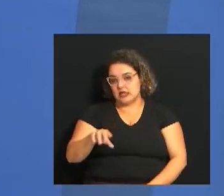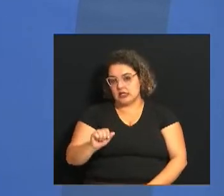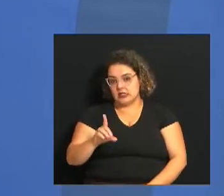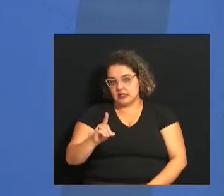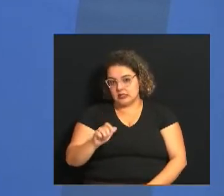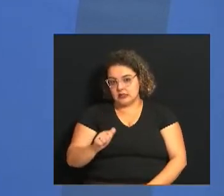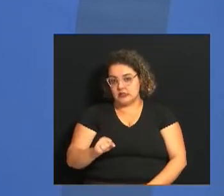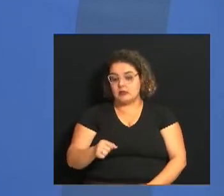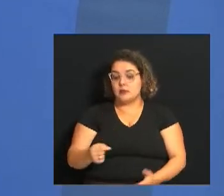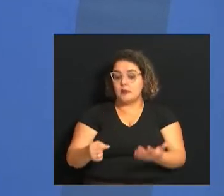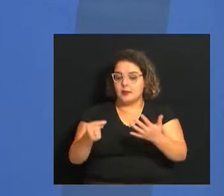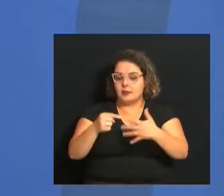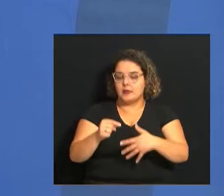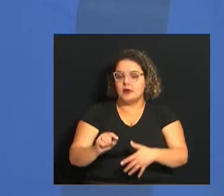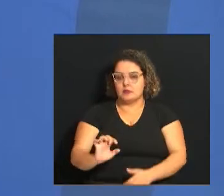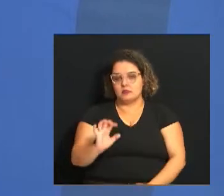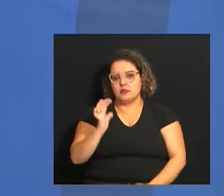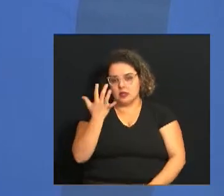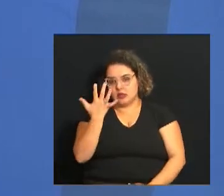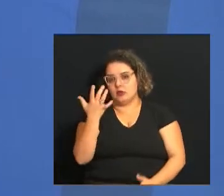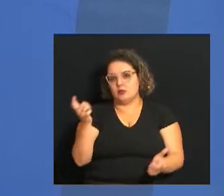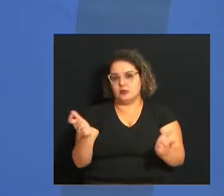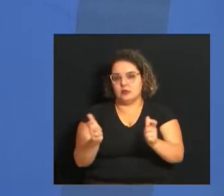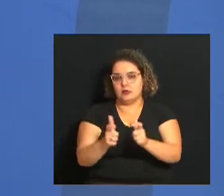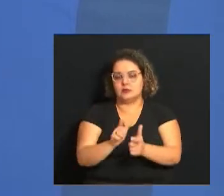essa redução aconteça.